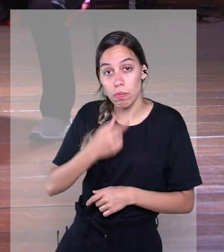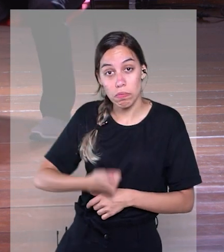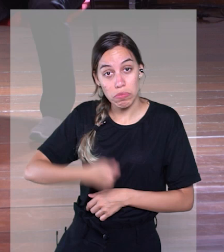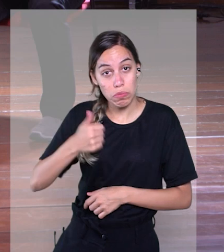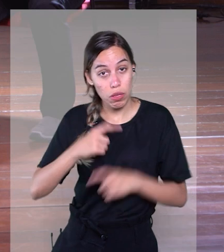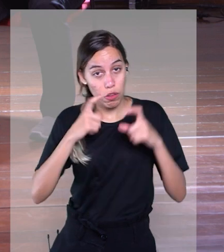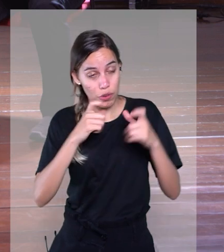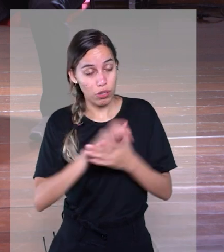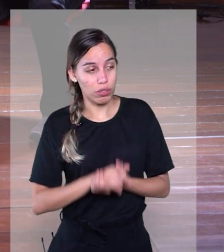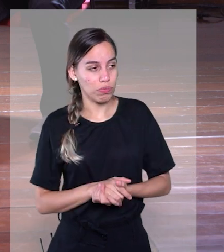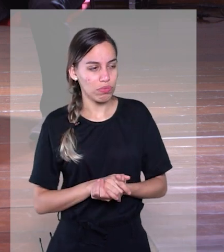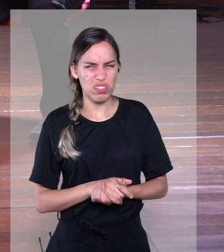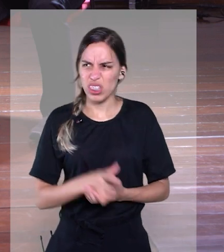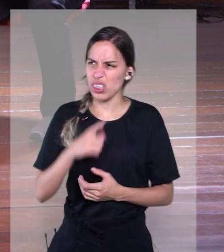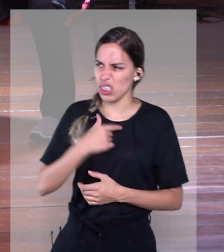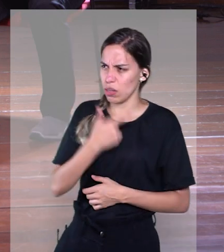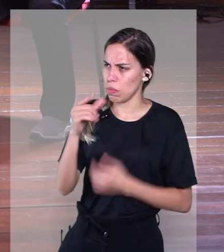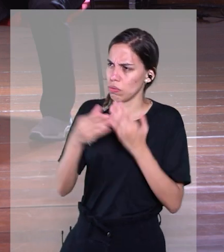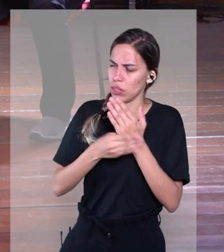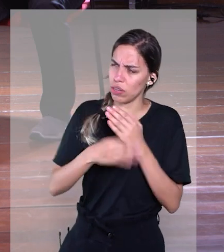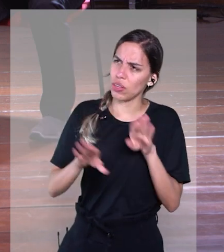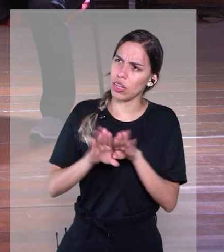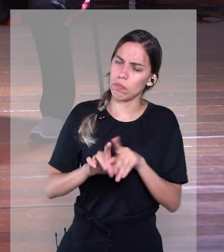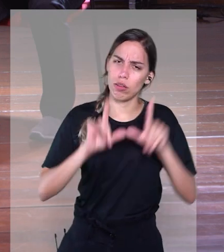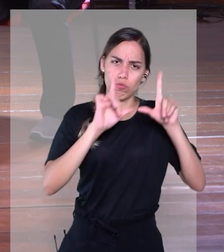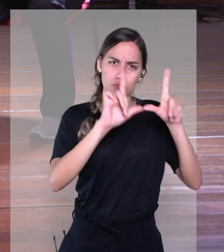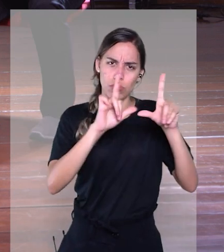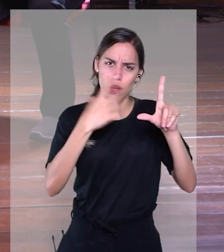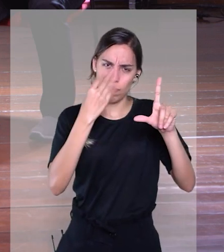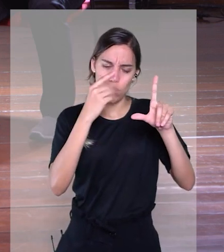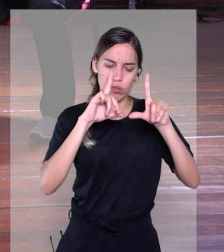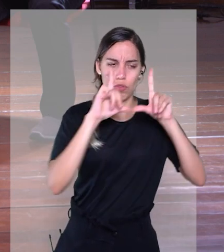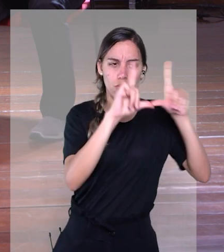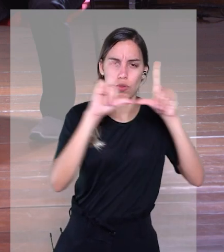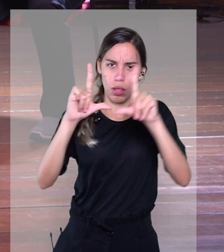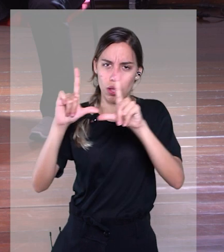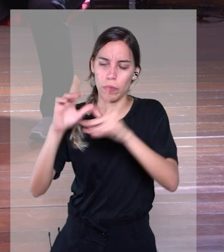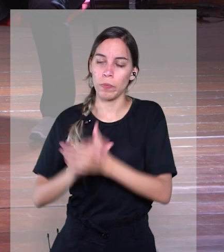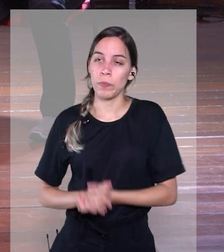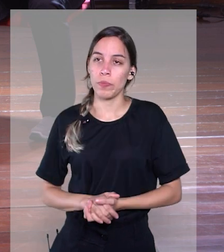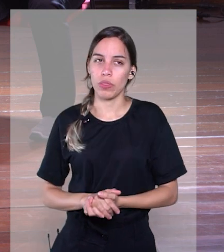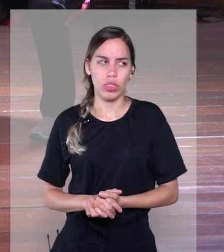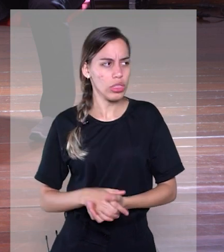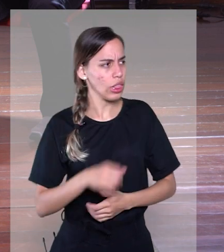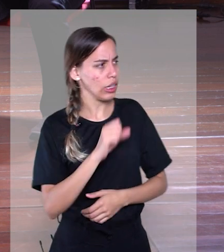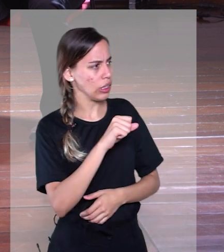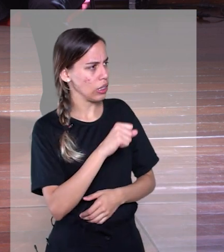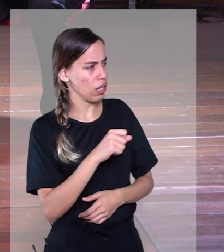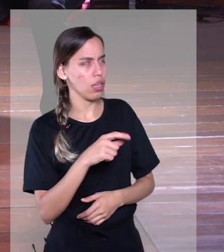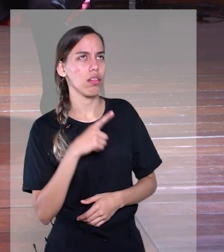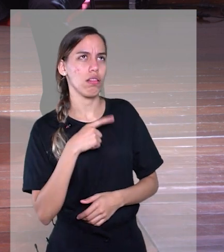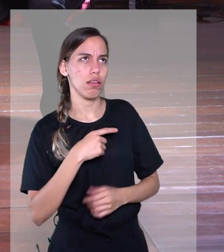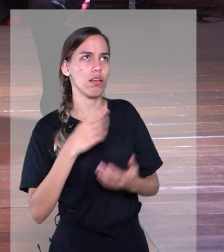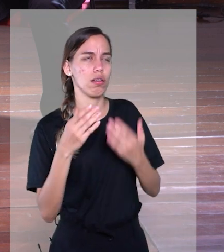livro, Retratos na Parede, né? Isso. Imagem, Terra e Memória é o poema que tem nesse livro. O livro